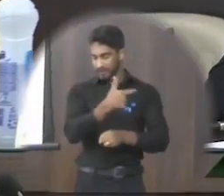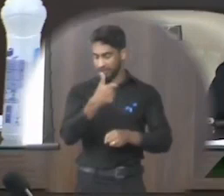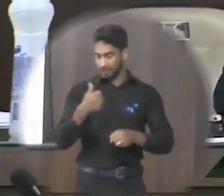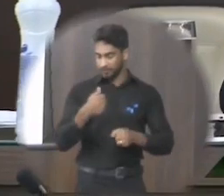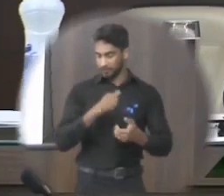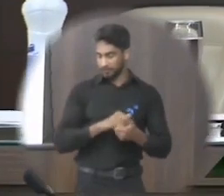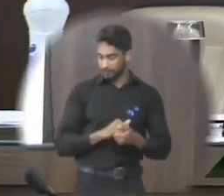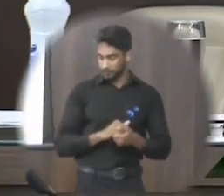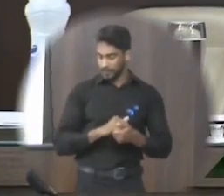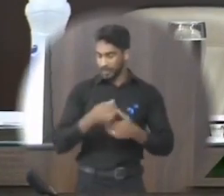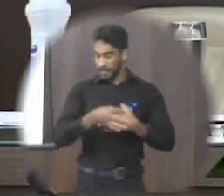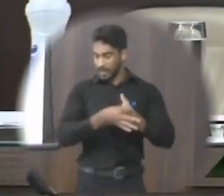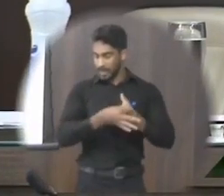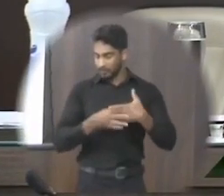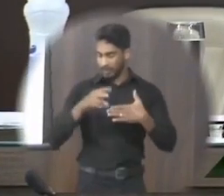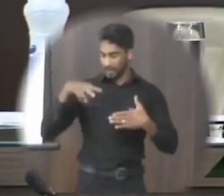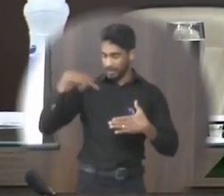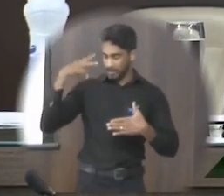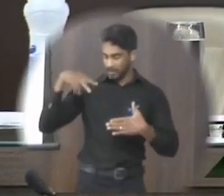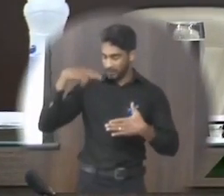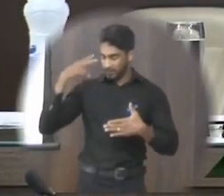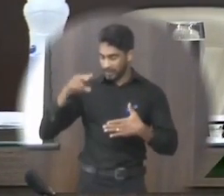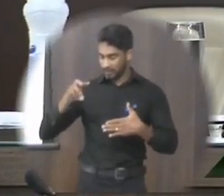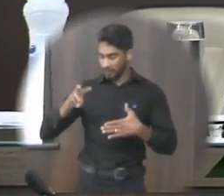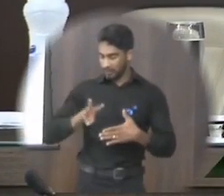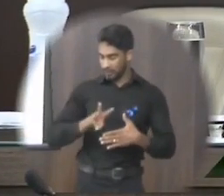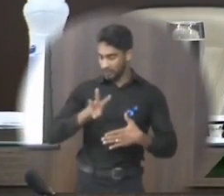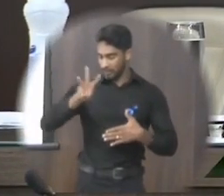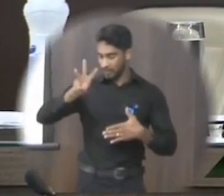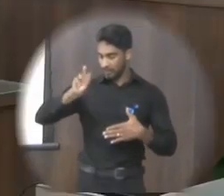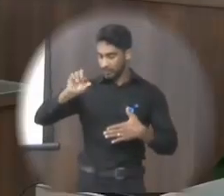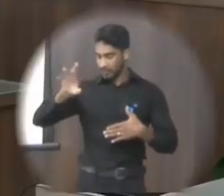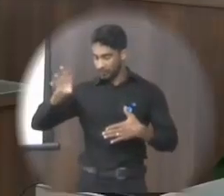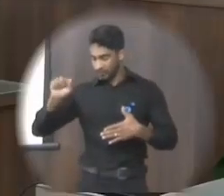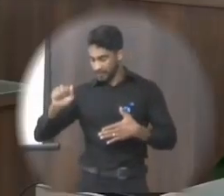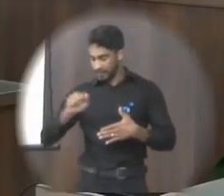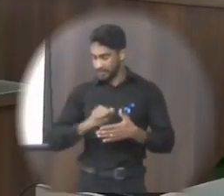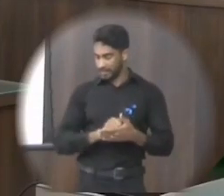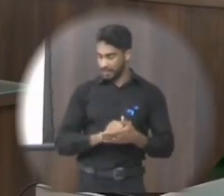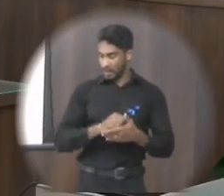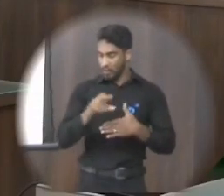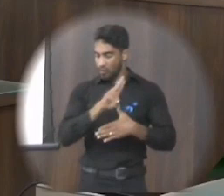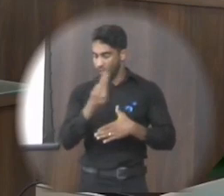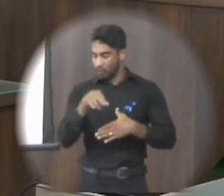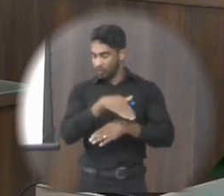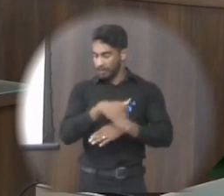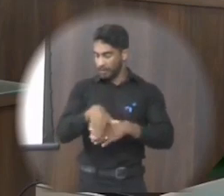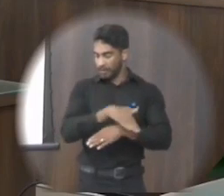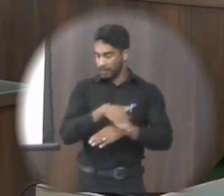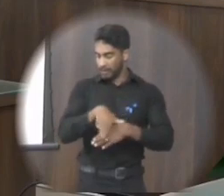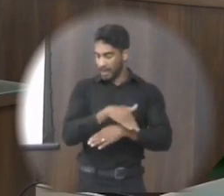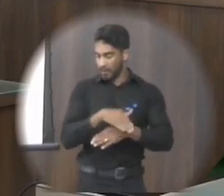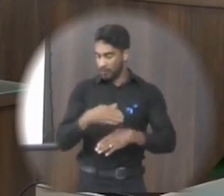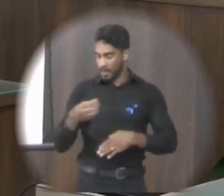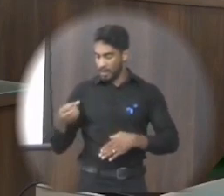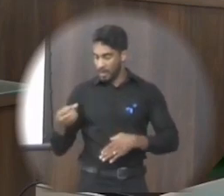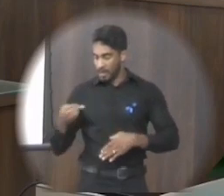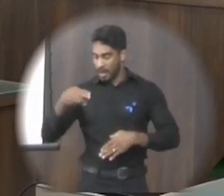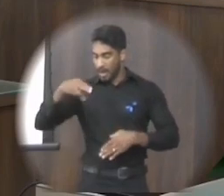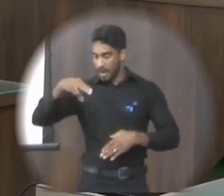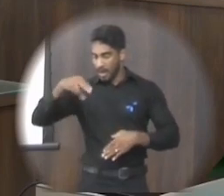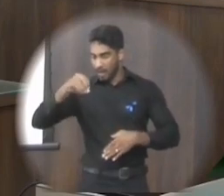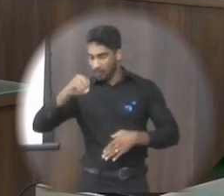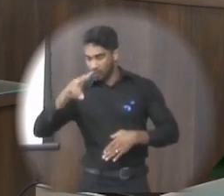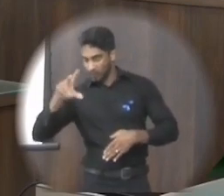079-2021, autoria, o vereador Willis Carlos Lopes, emenda da denominação à Rua Nova, na